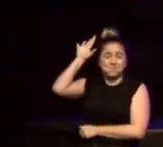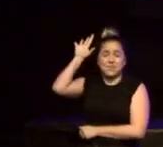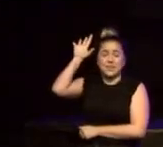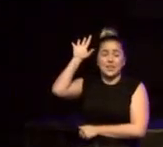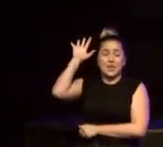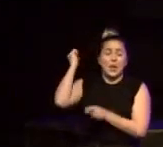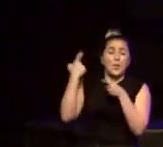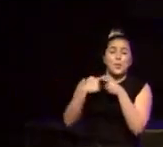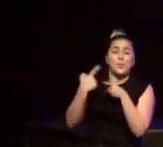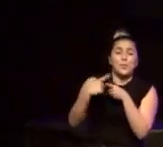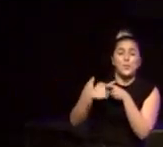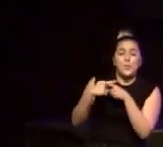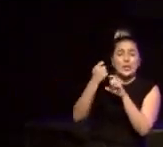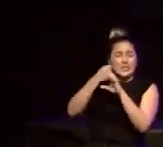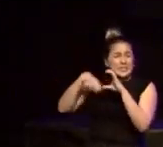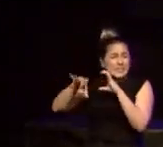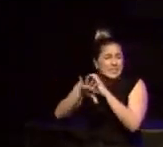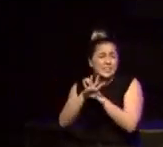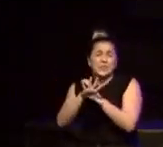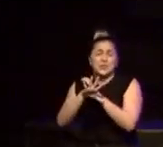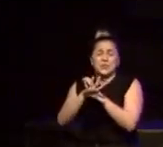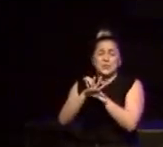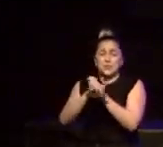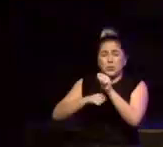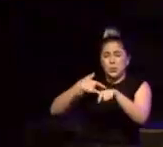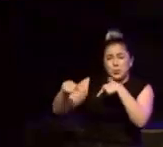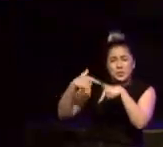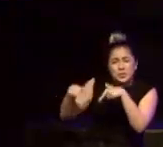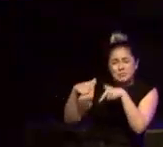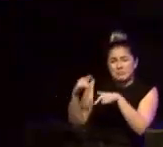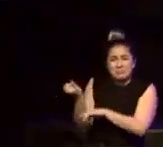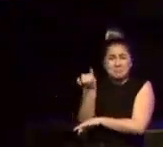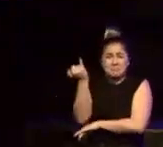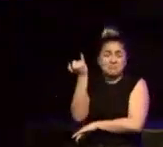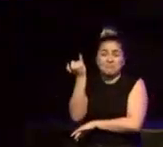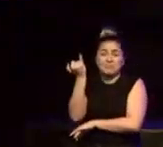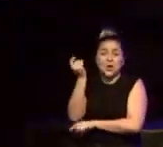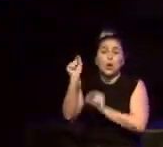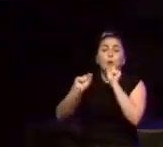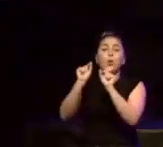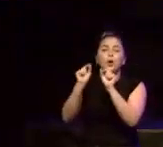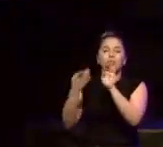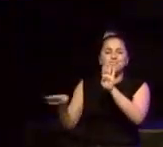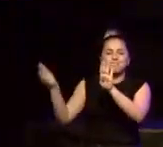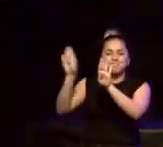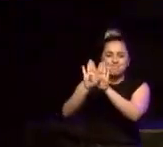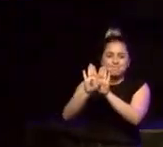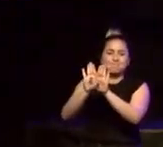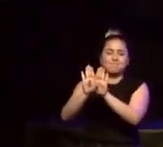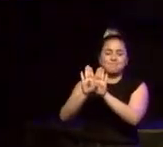Covid, todos os serviços não essenciais foram fechados.